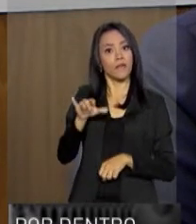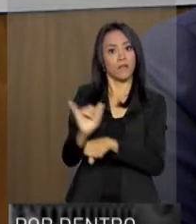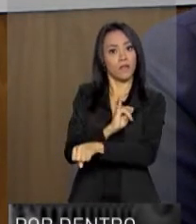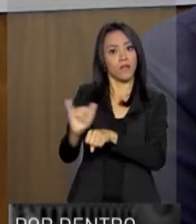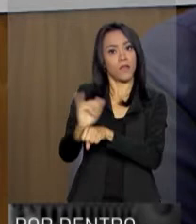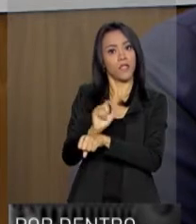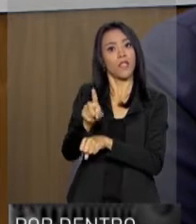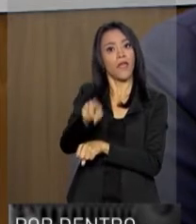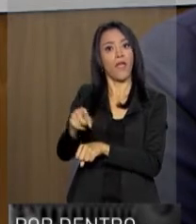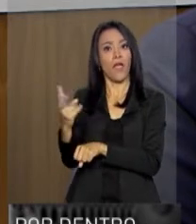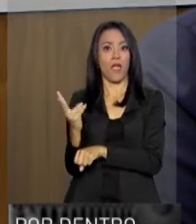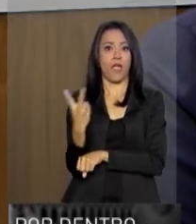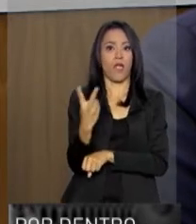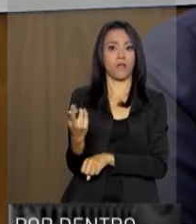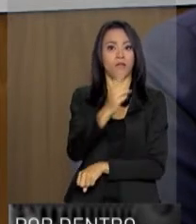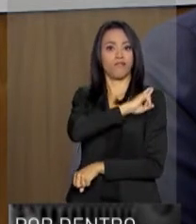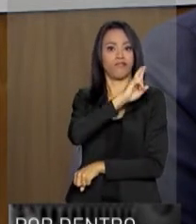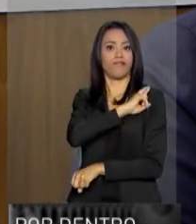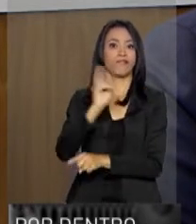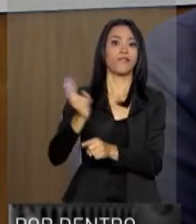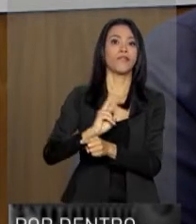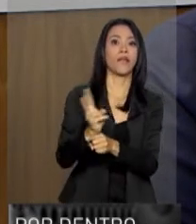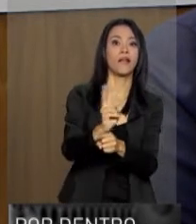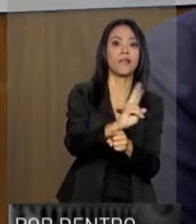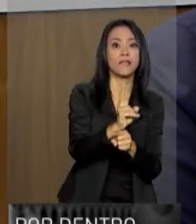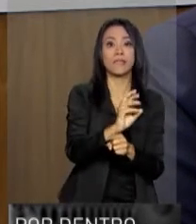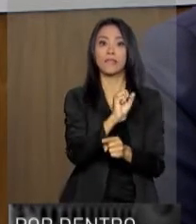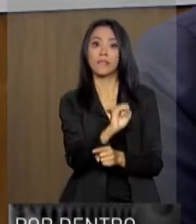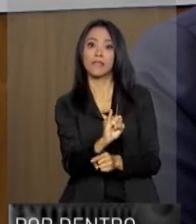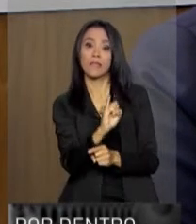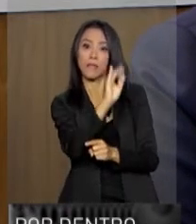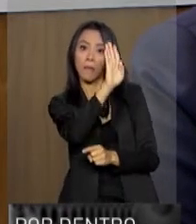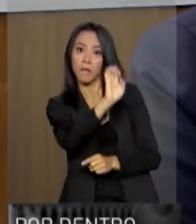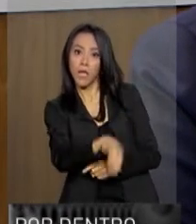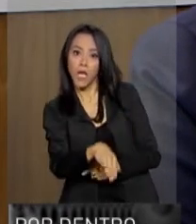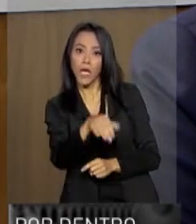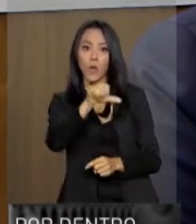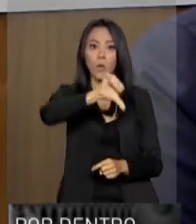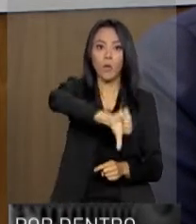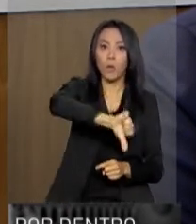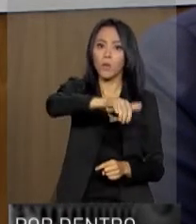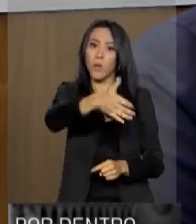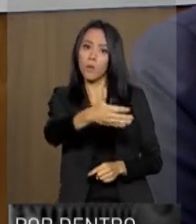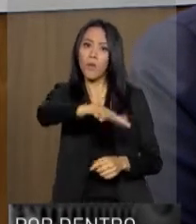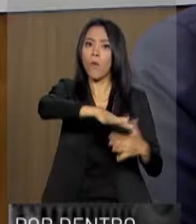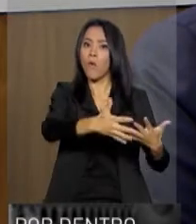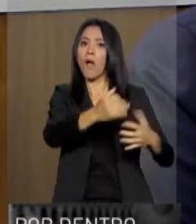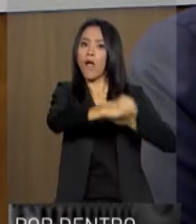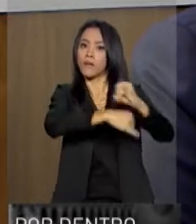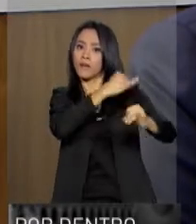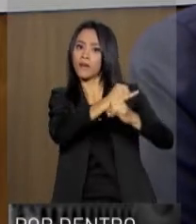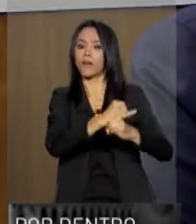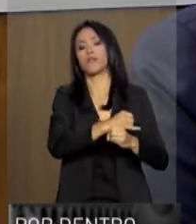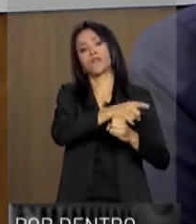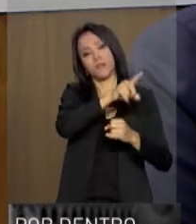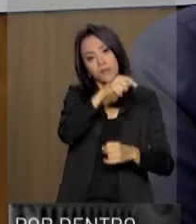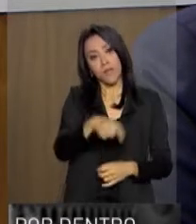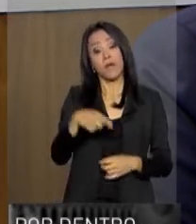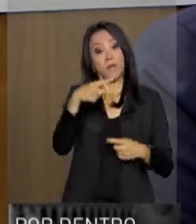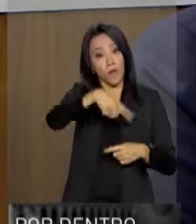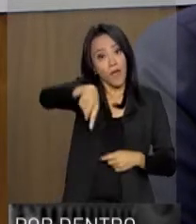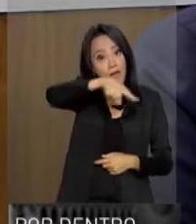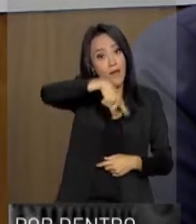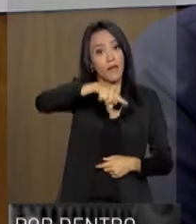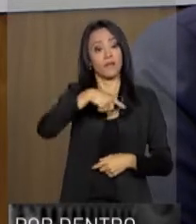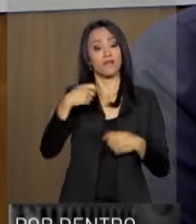porque as empresas elas têm concessão para que prestem bons serviços o que é um bom serviço o que está